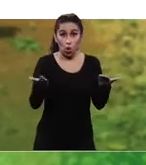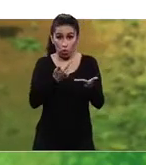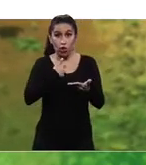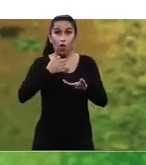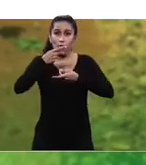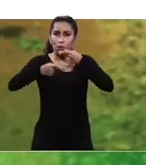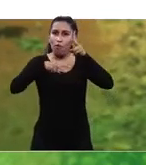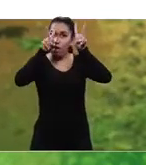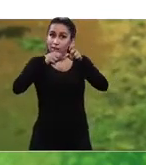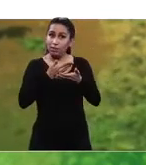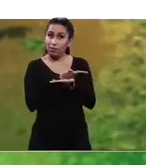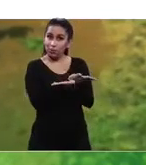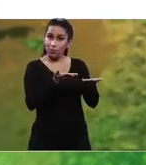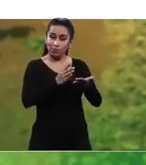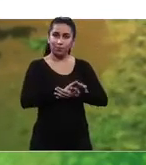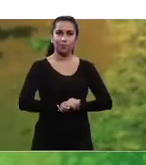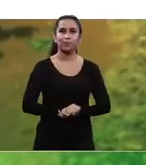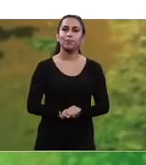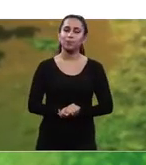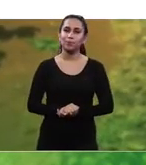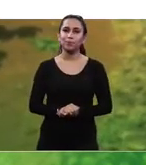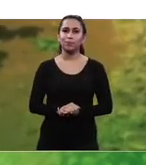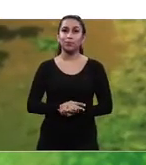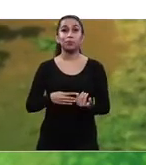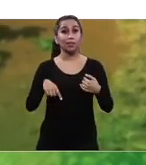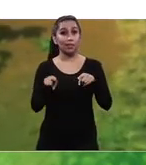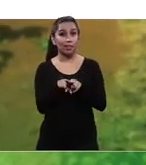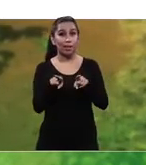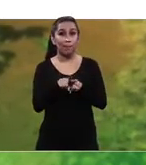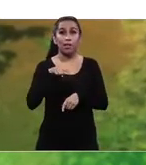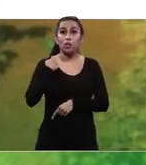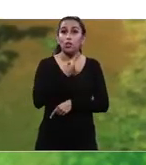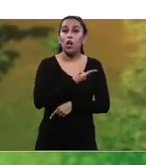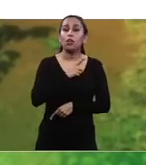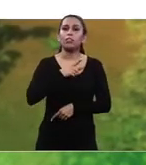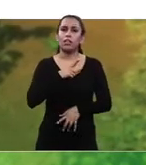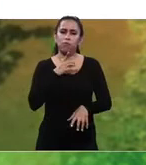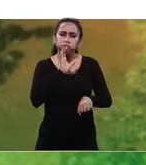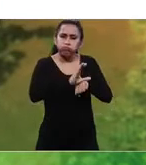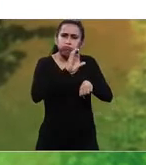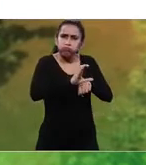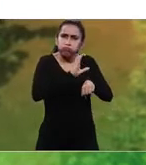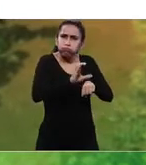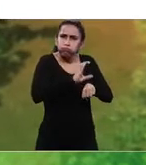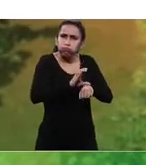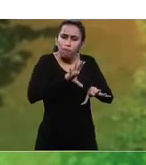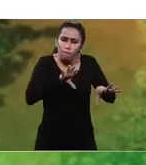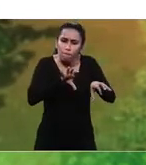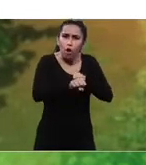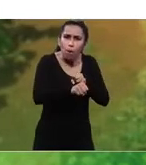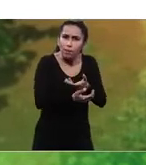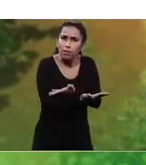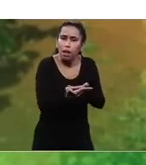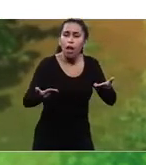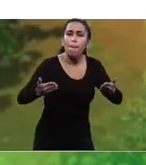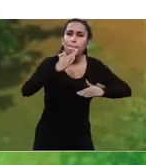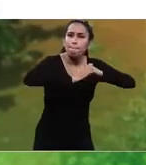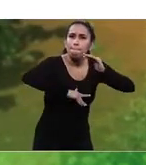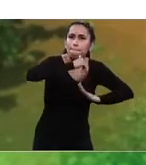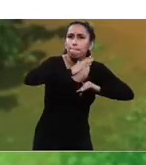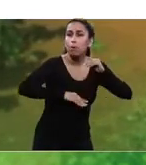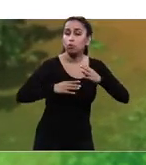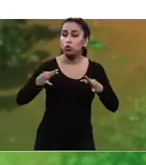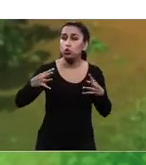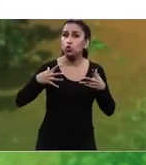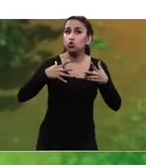você sobre isso. E, além disso, nós qualificamos empresas para todos esses esforços, capacitamos as